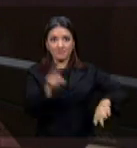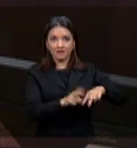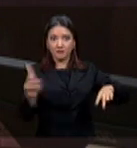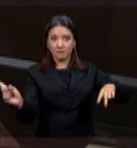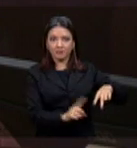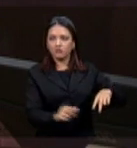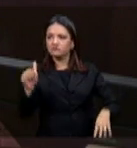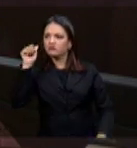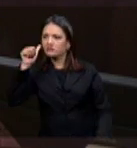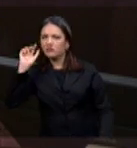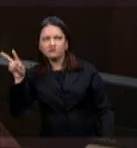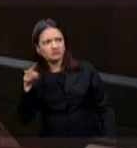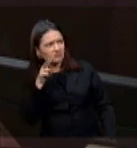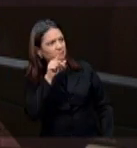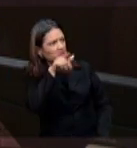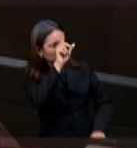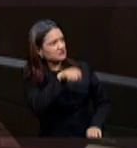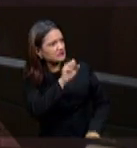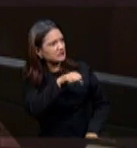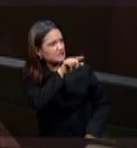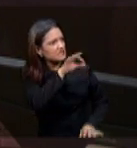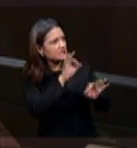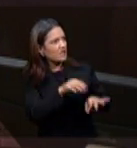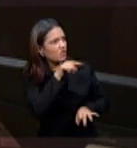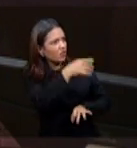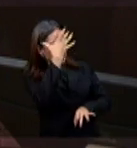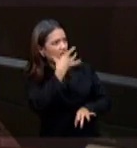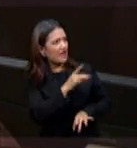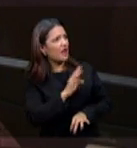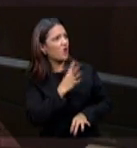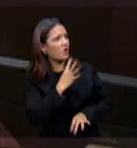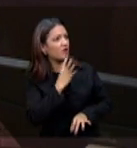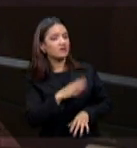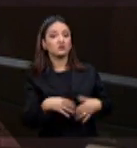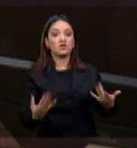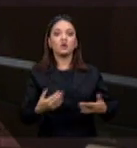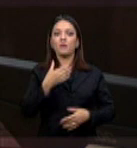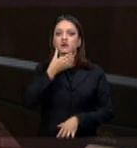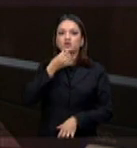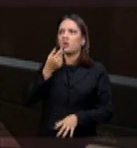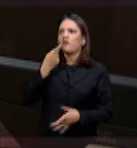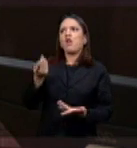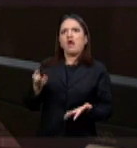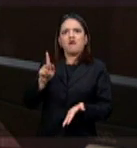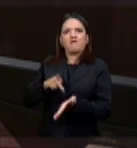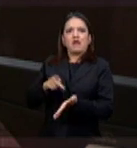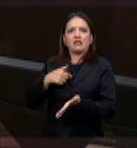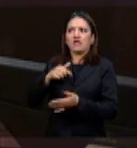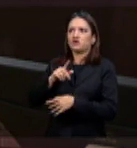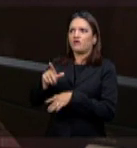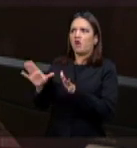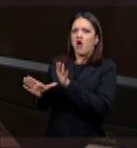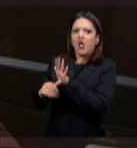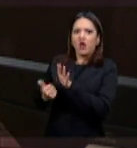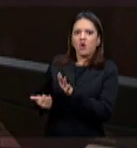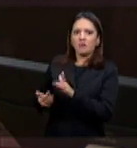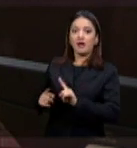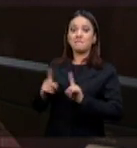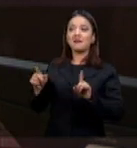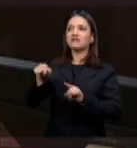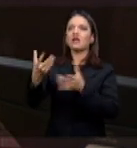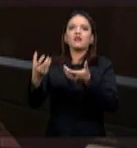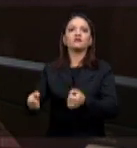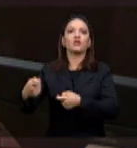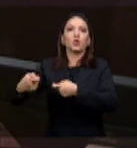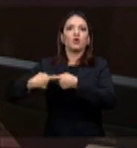o reconheceu e ele disse na justiça que tinha havido, que ele realmente foi roubá-la, e que ele tinha, mas que tinha havido sexo